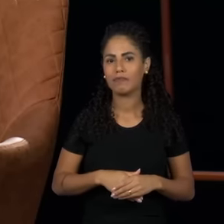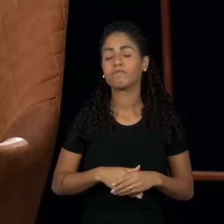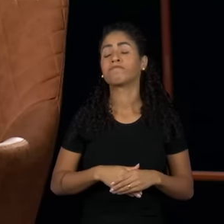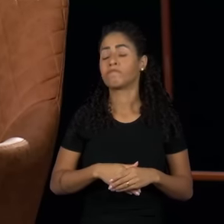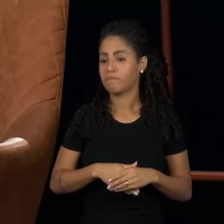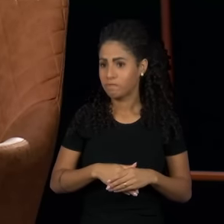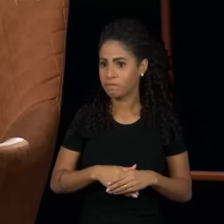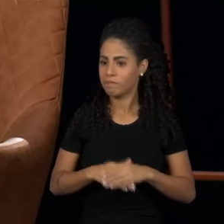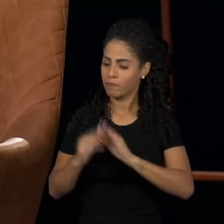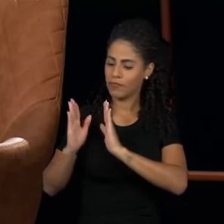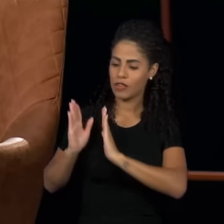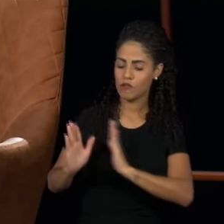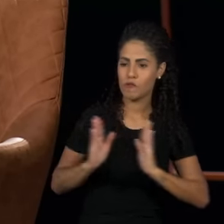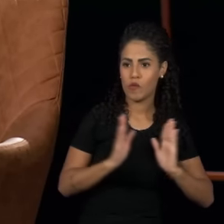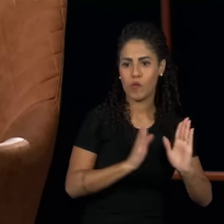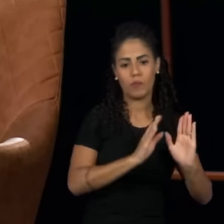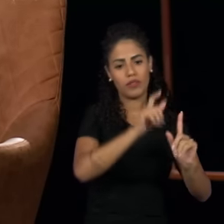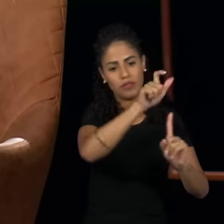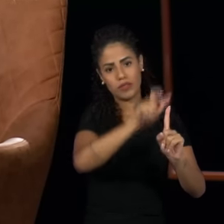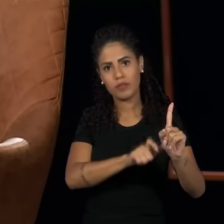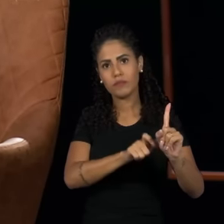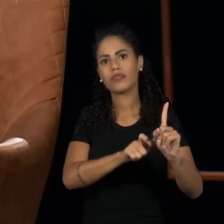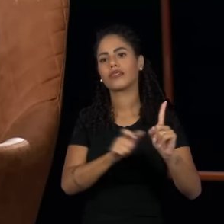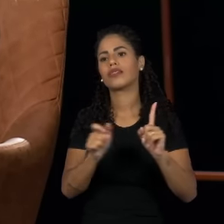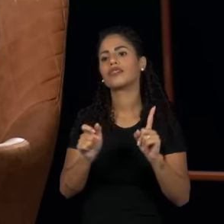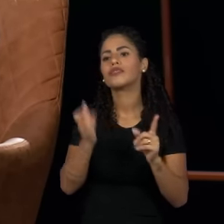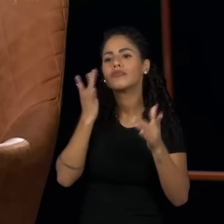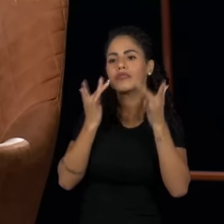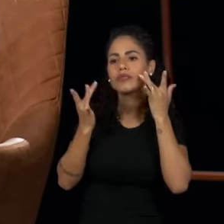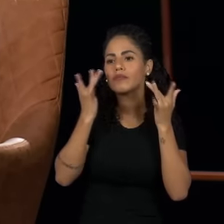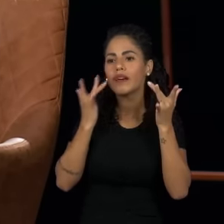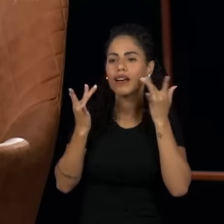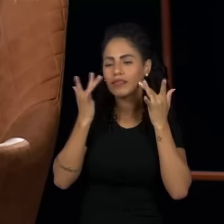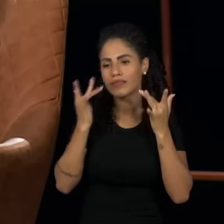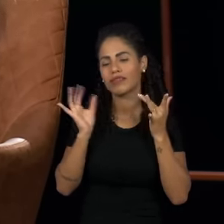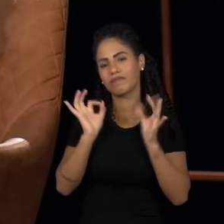O processo da falecida foi um processo muito intenso.